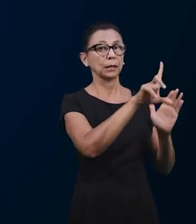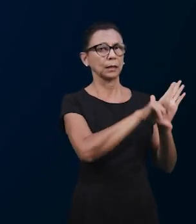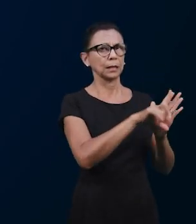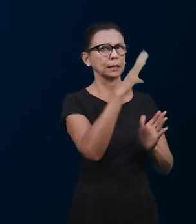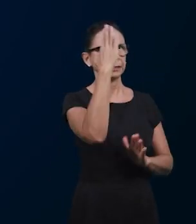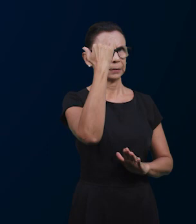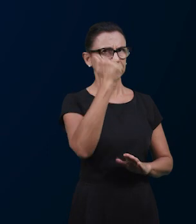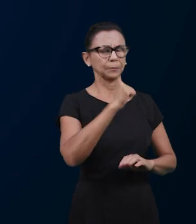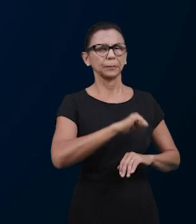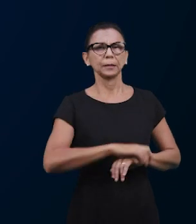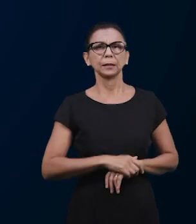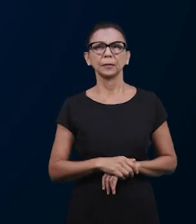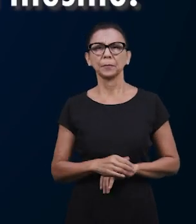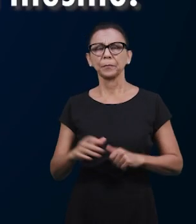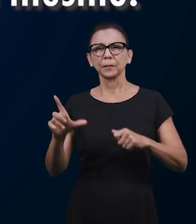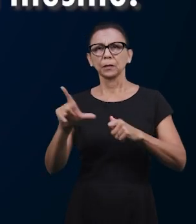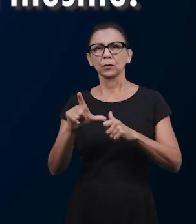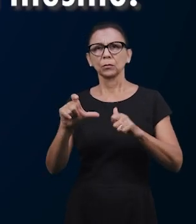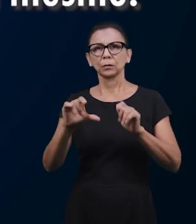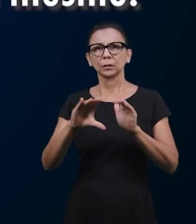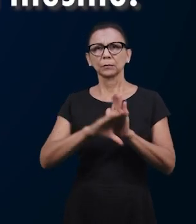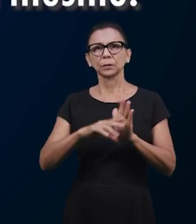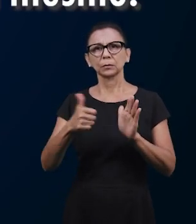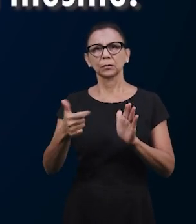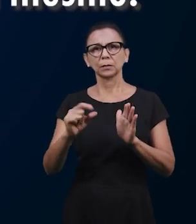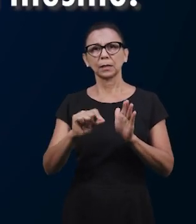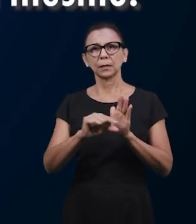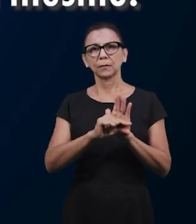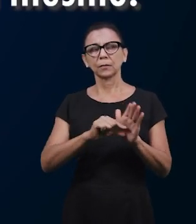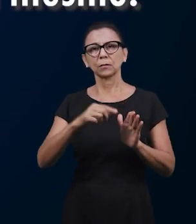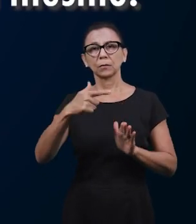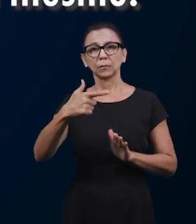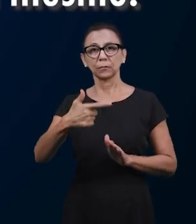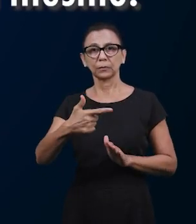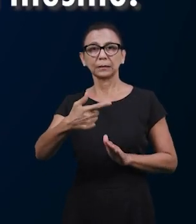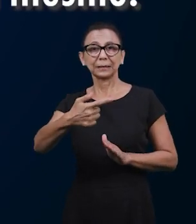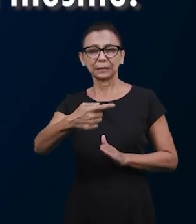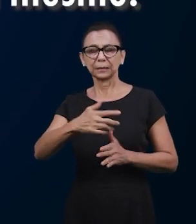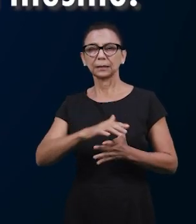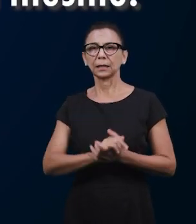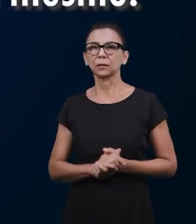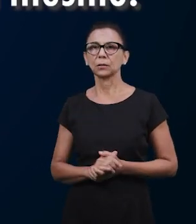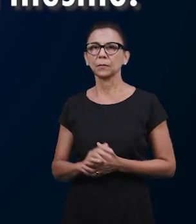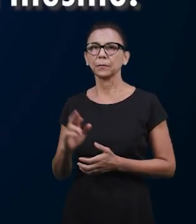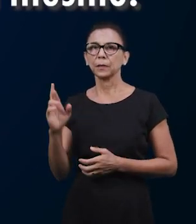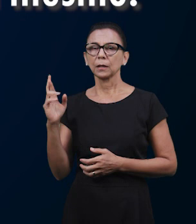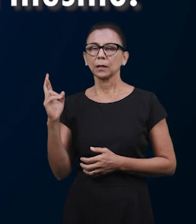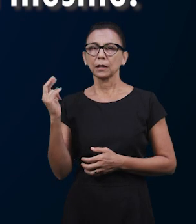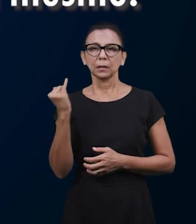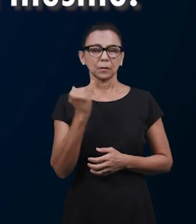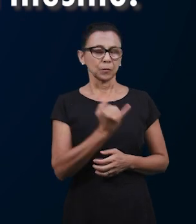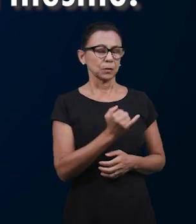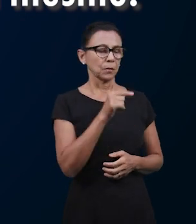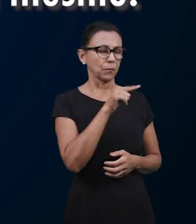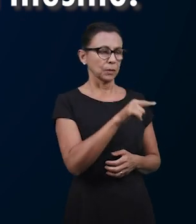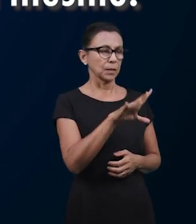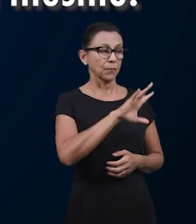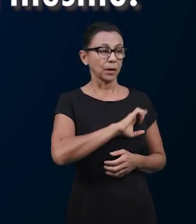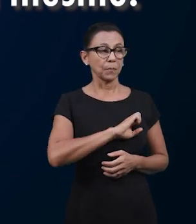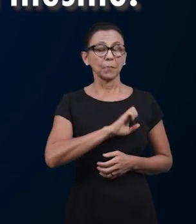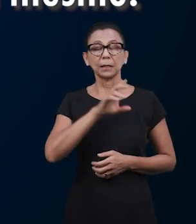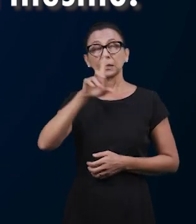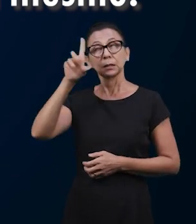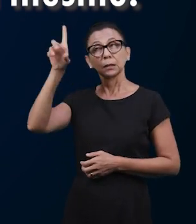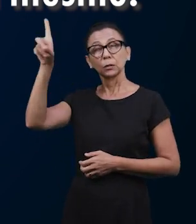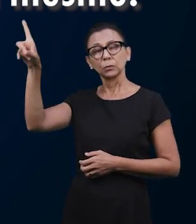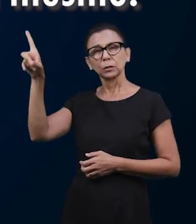encontra em Lucas 10, 27. E respondendo ele disse: amarás ao Senhor teu Deus de todo o teu